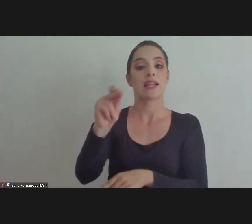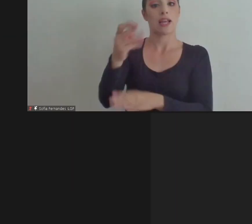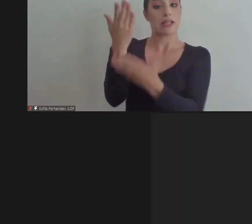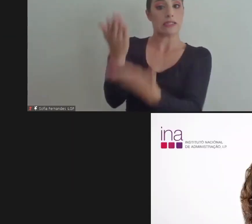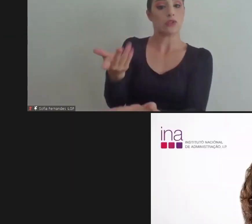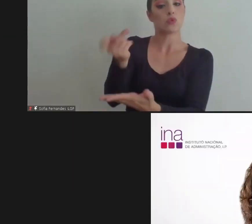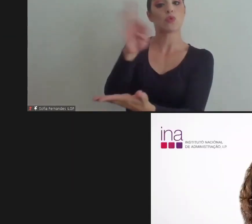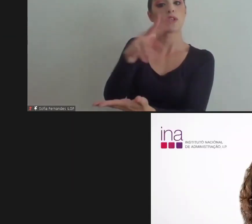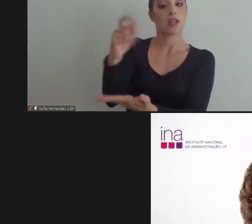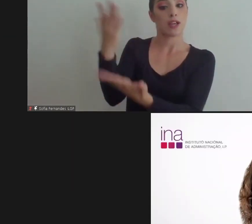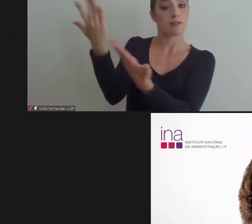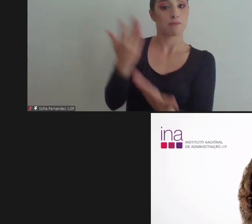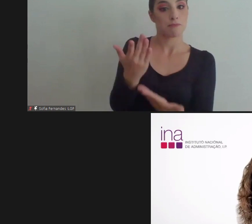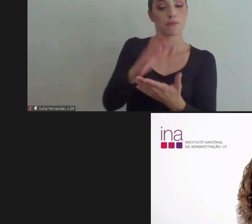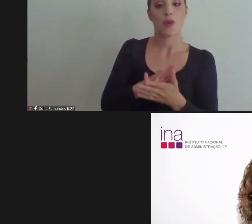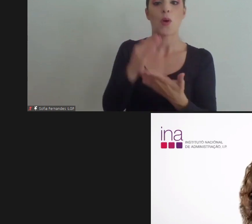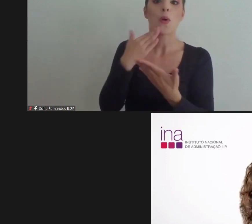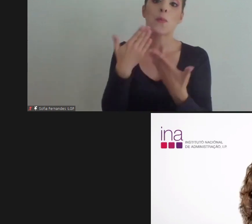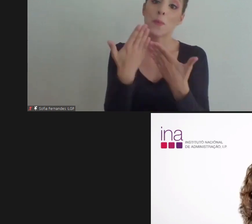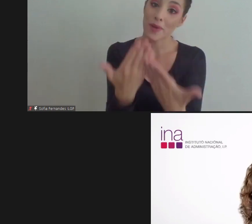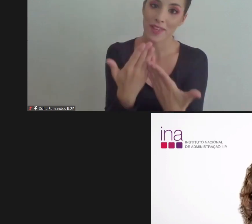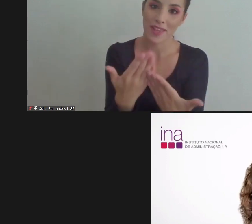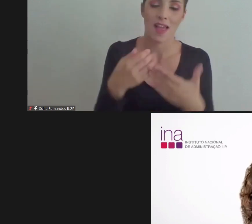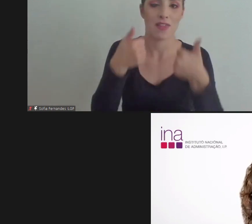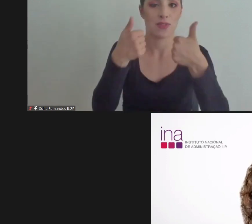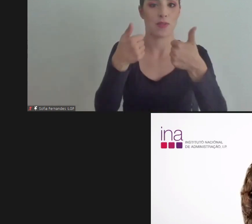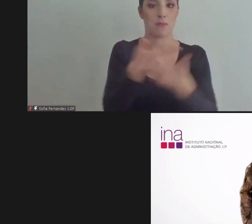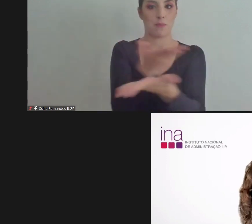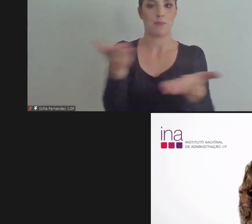Crisóstomo. Muito obrigada e boa sessão.